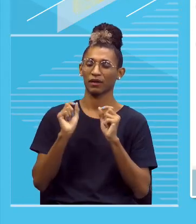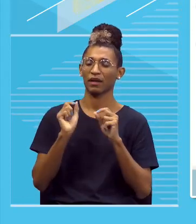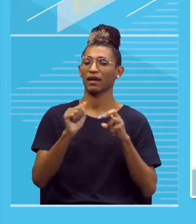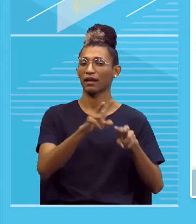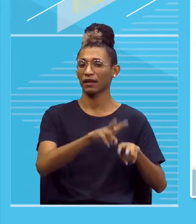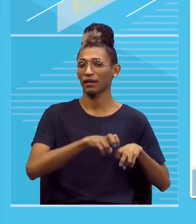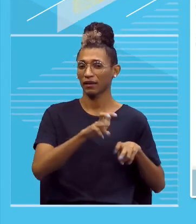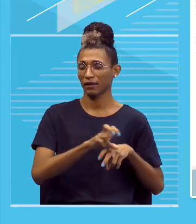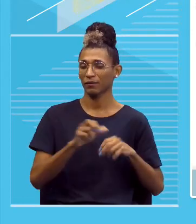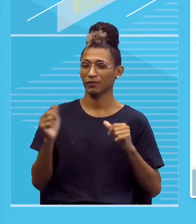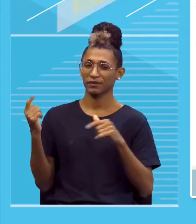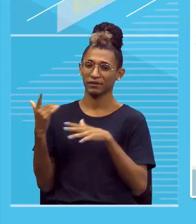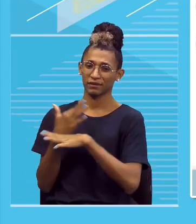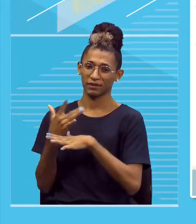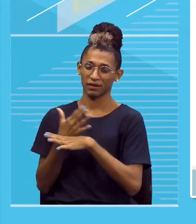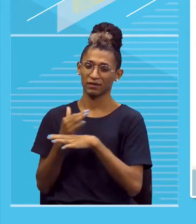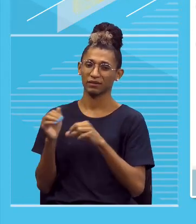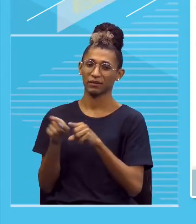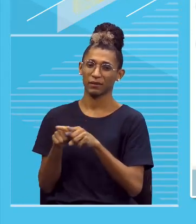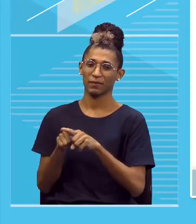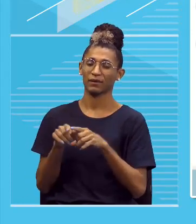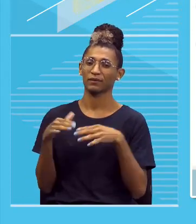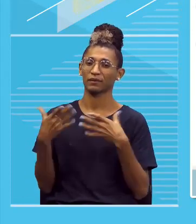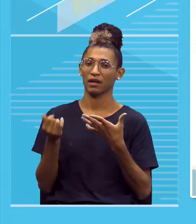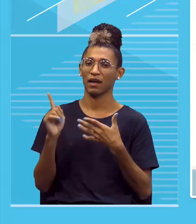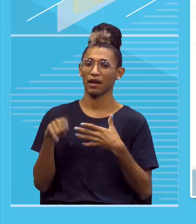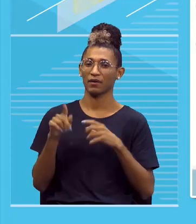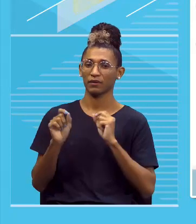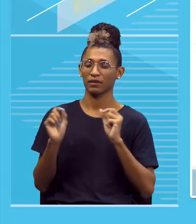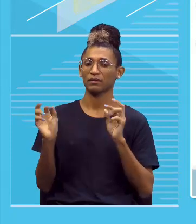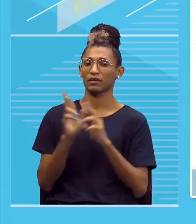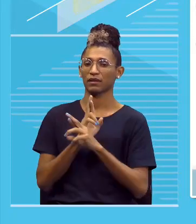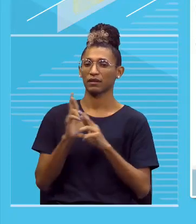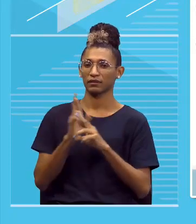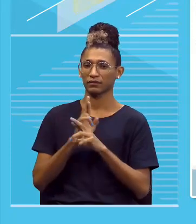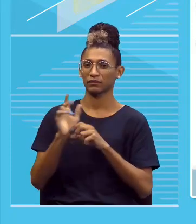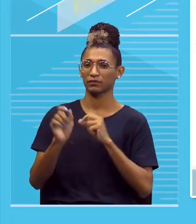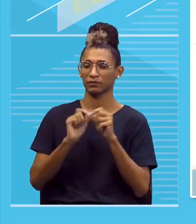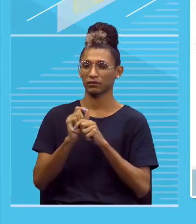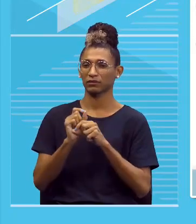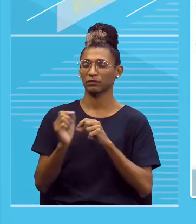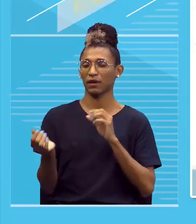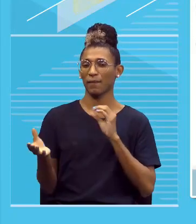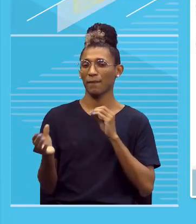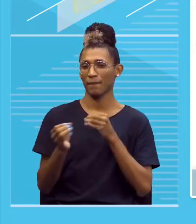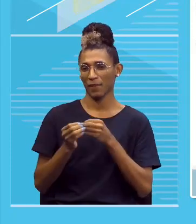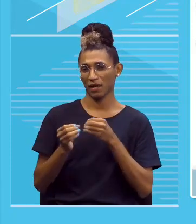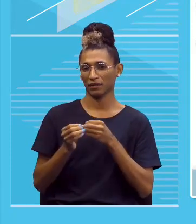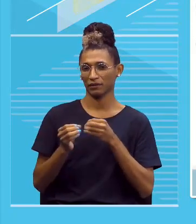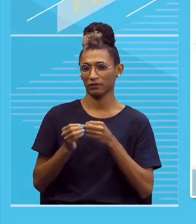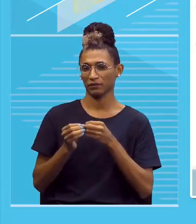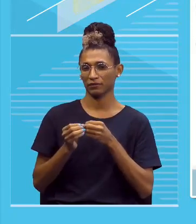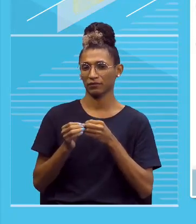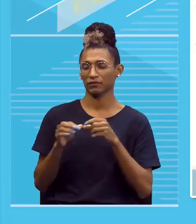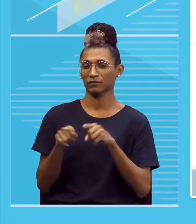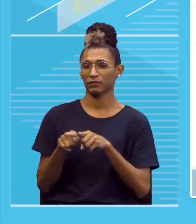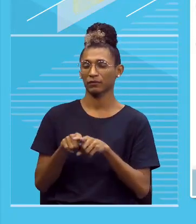cidade é que essa relação está cada vez mais próxima íntima